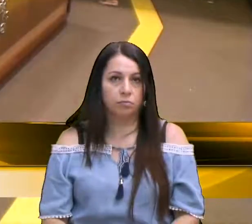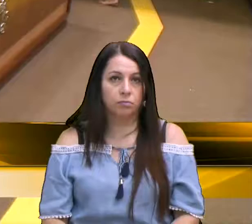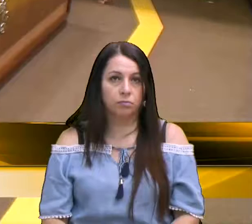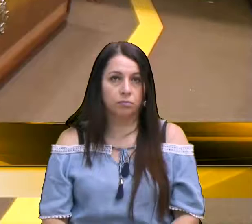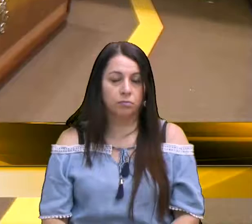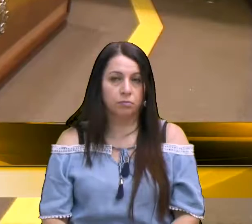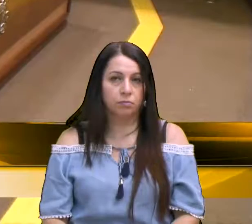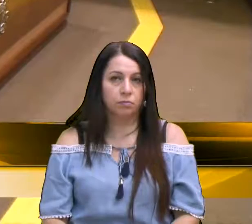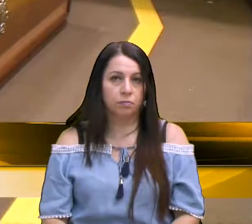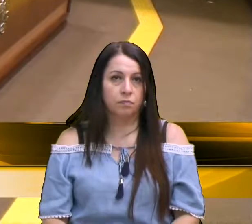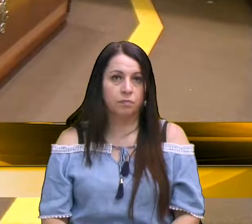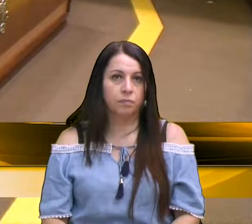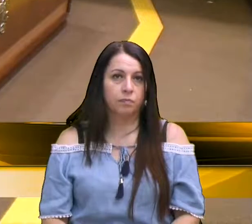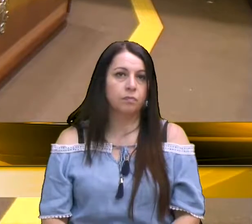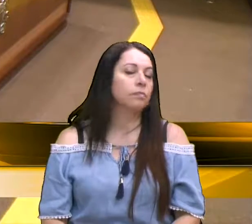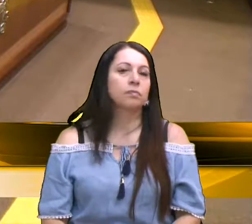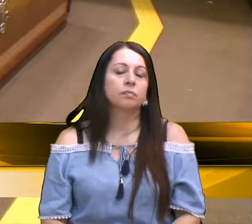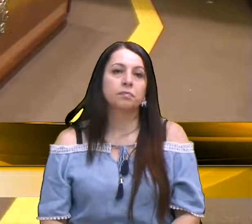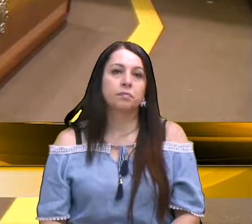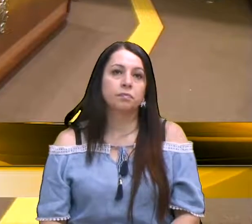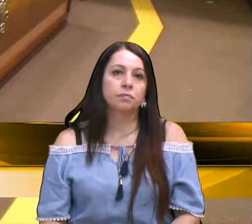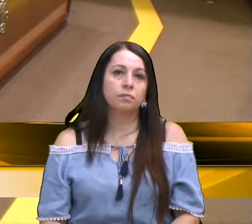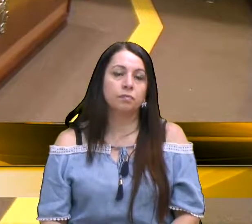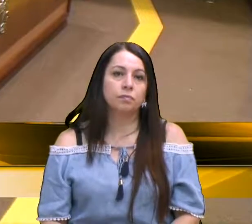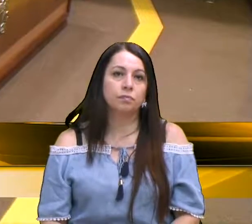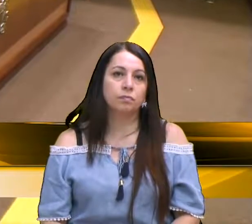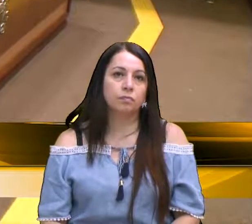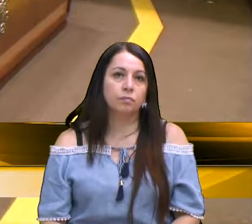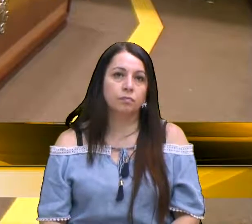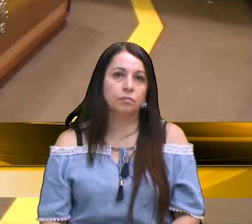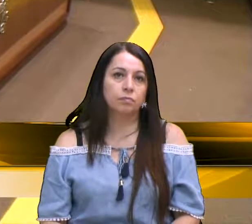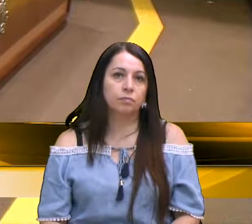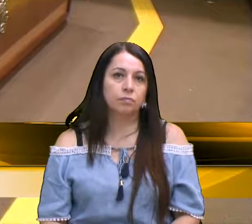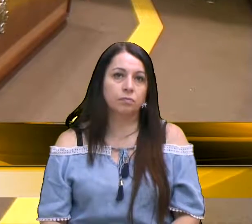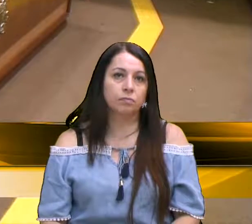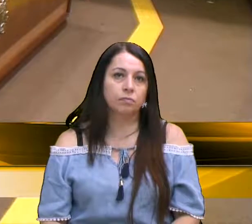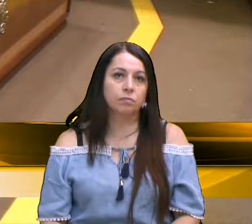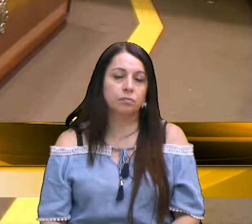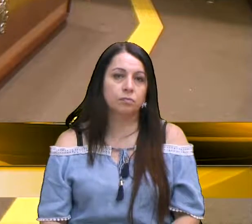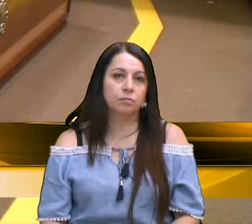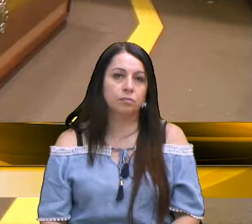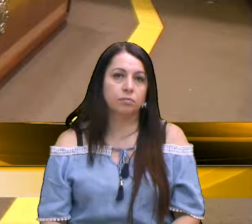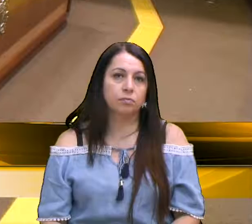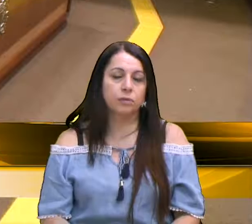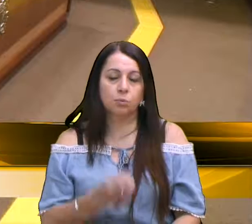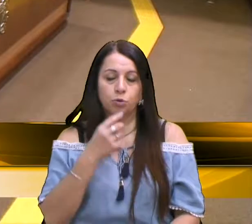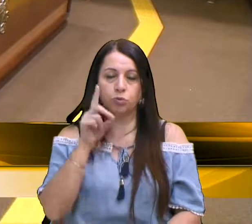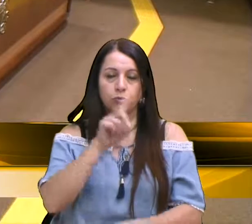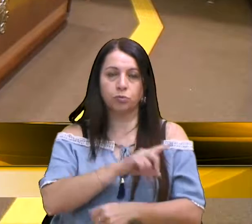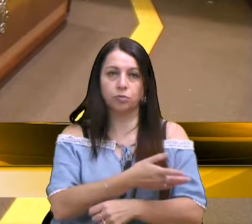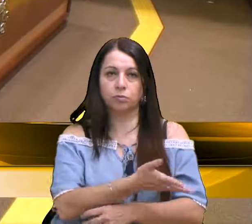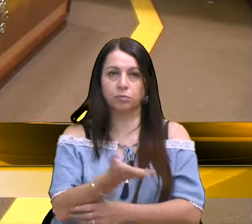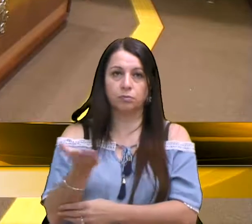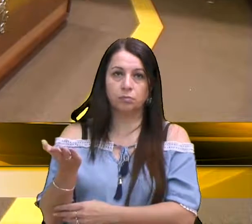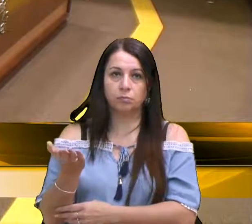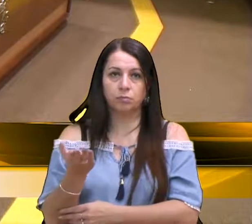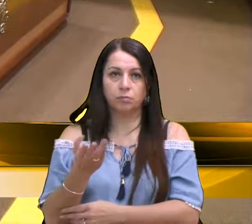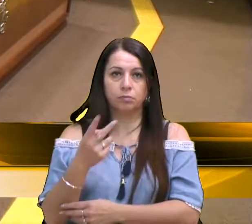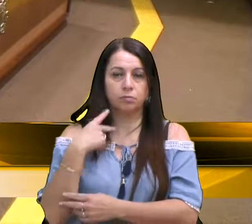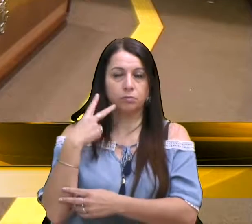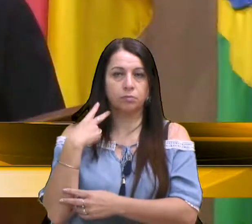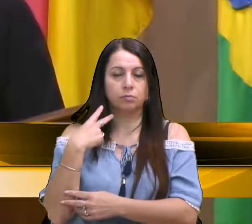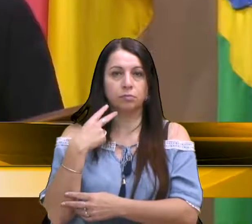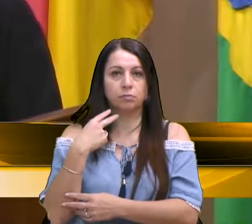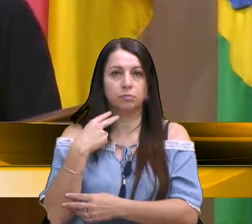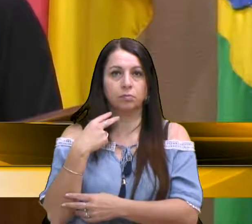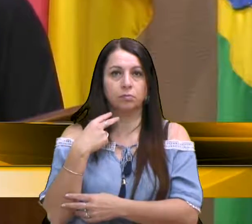saúde pública voltou a ser tema de debate no plenário do Legislativo Caxiense essa terça-feira, durante a sessão